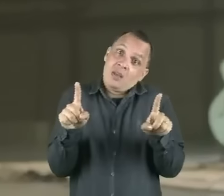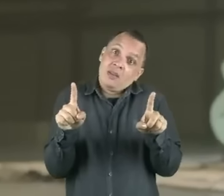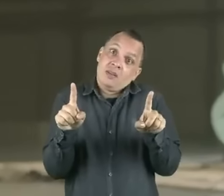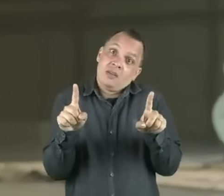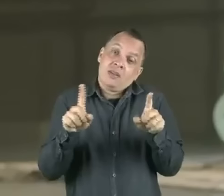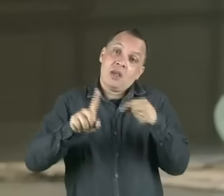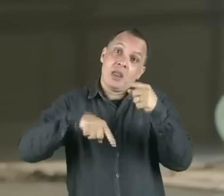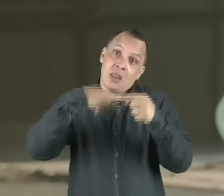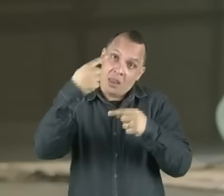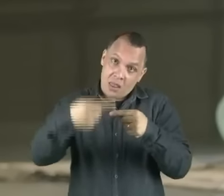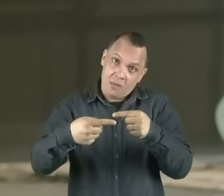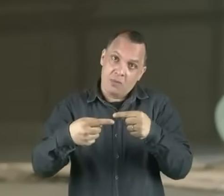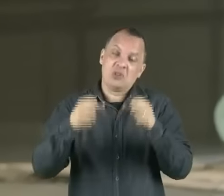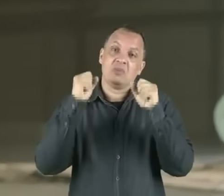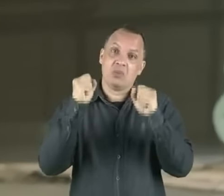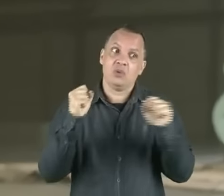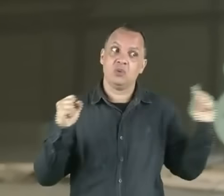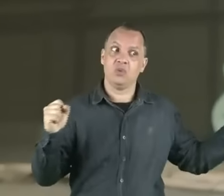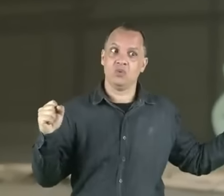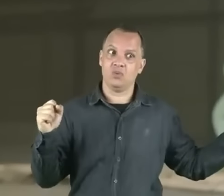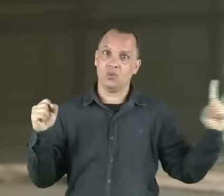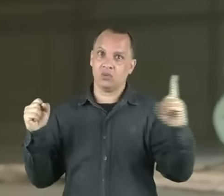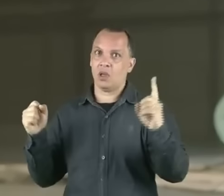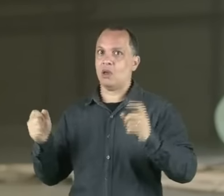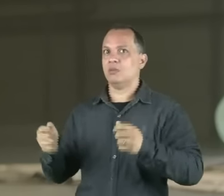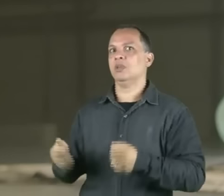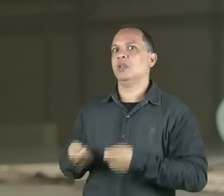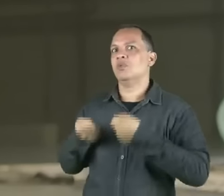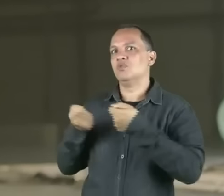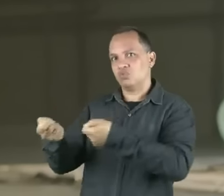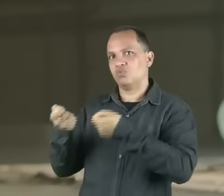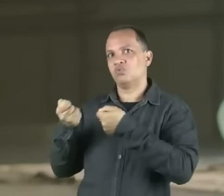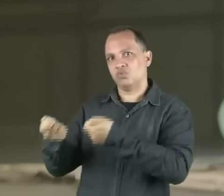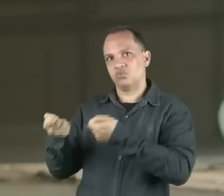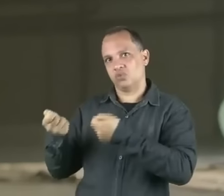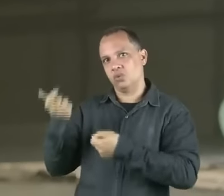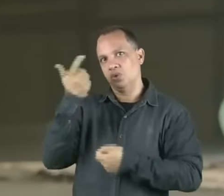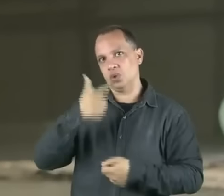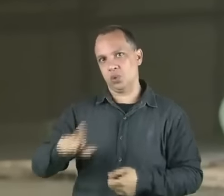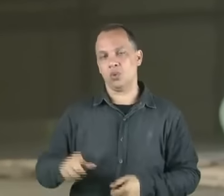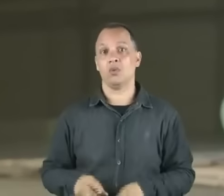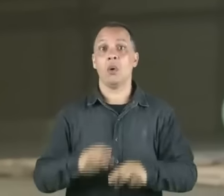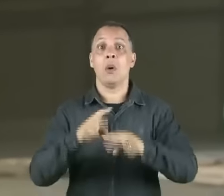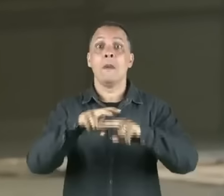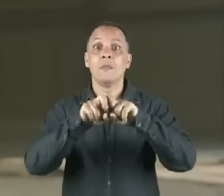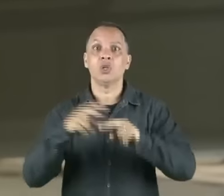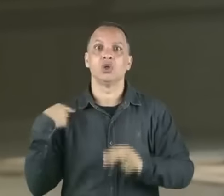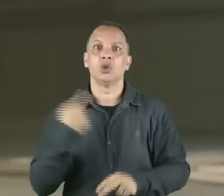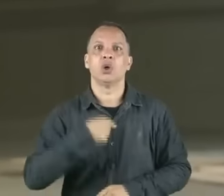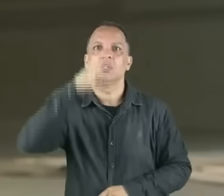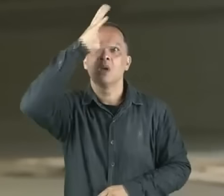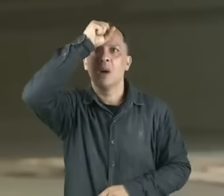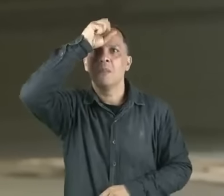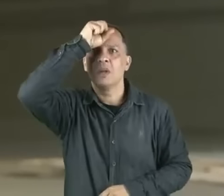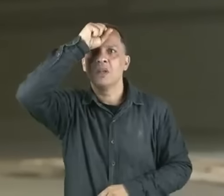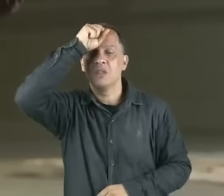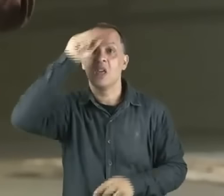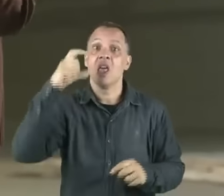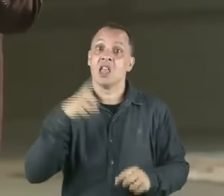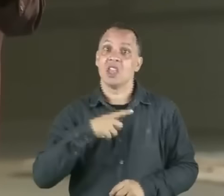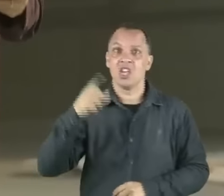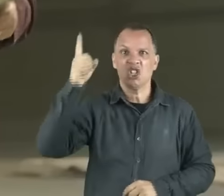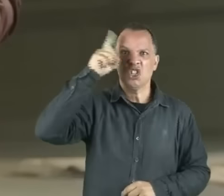na na batalha espiritual na guerra espiritual todos os dias